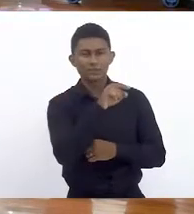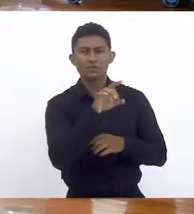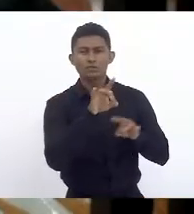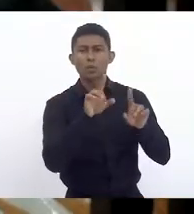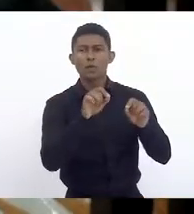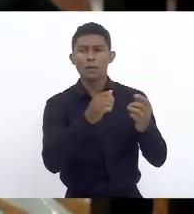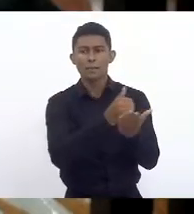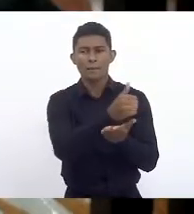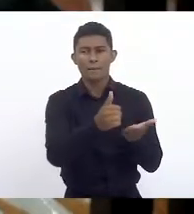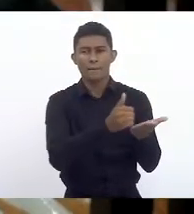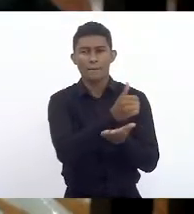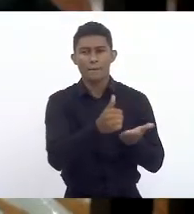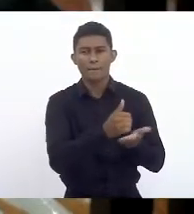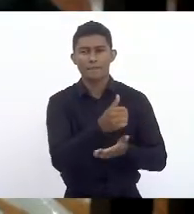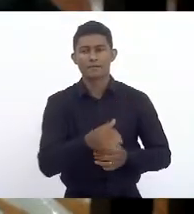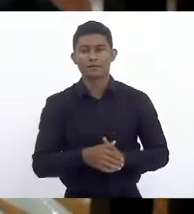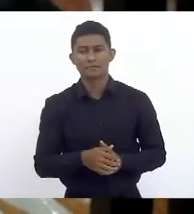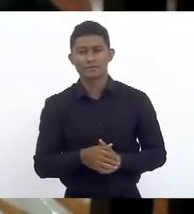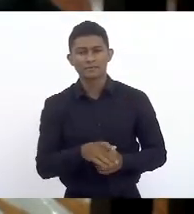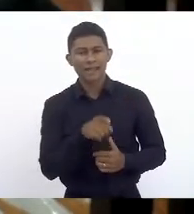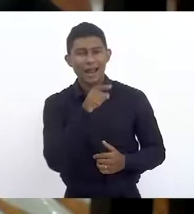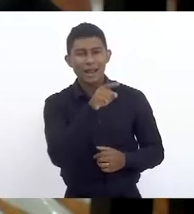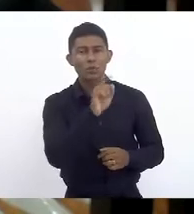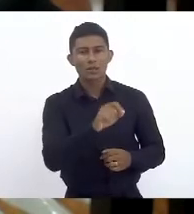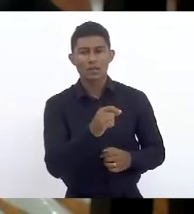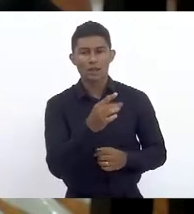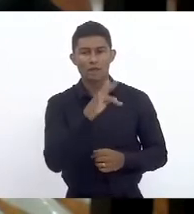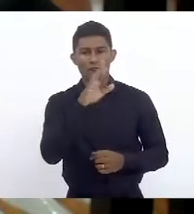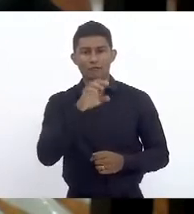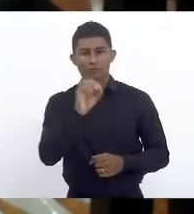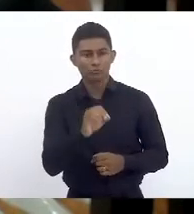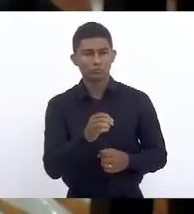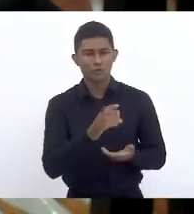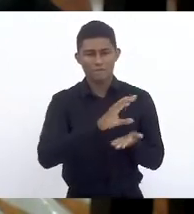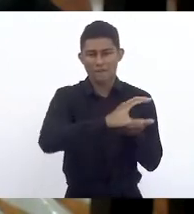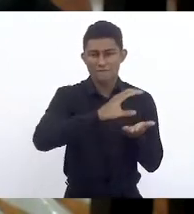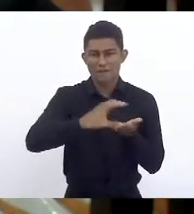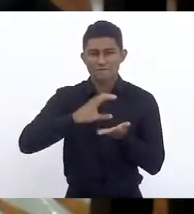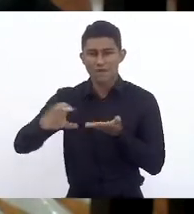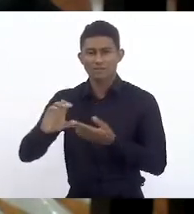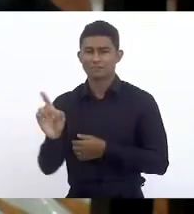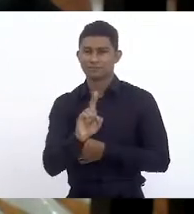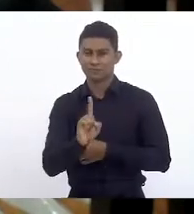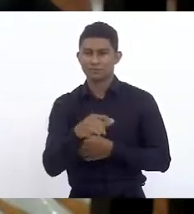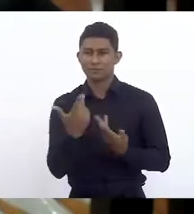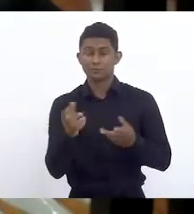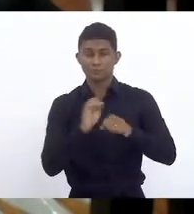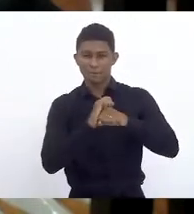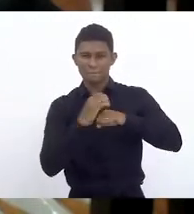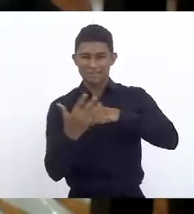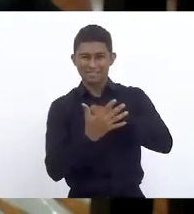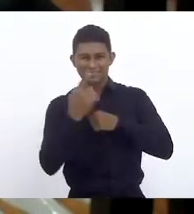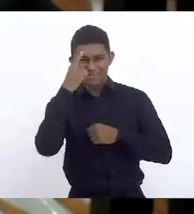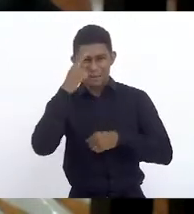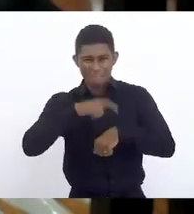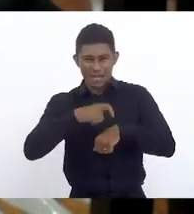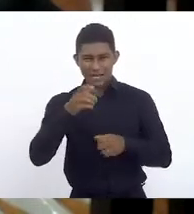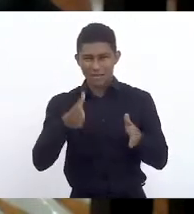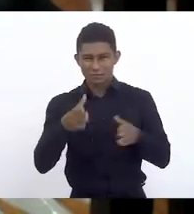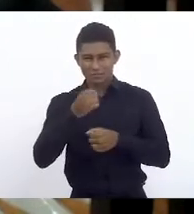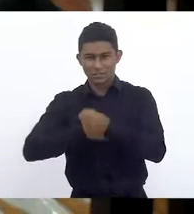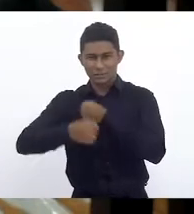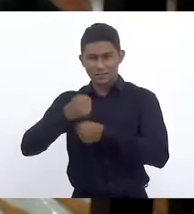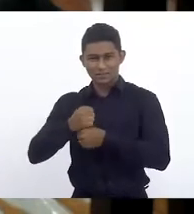estabilização. Ele não é um curso fundo de investimento. E o dinheiro pasto na pandemia foi correto, até o